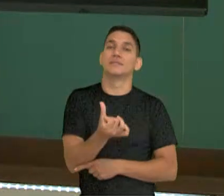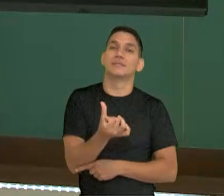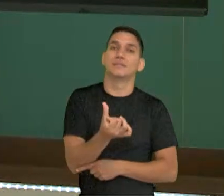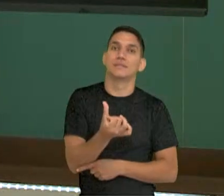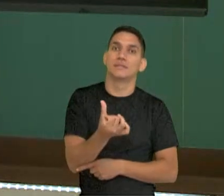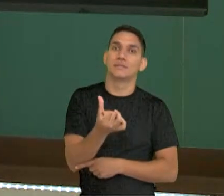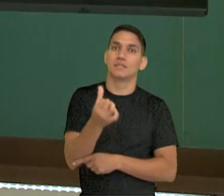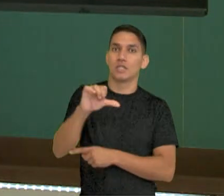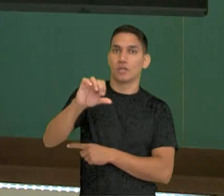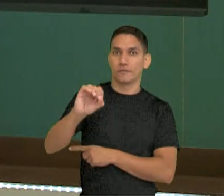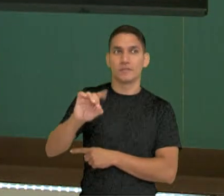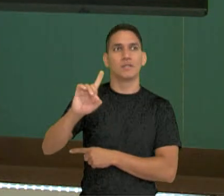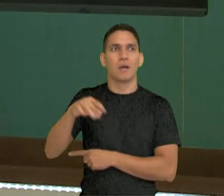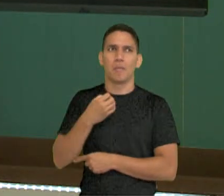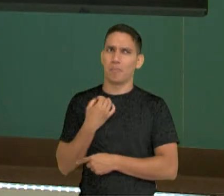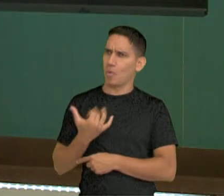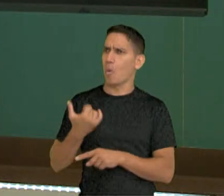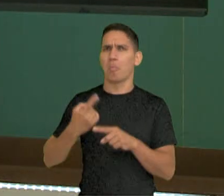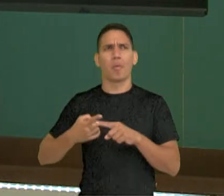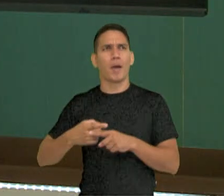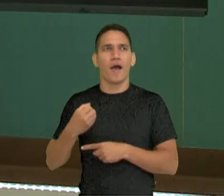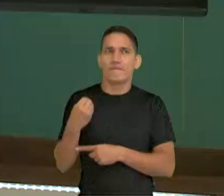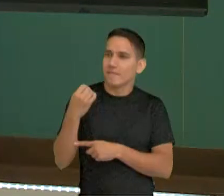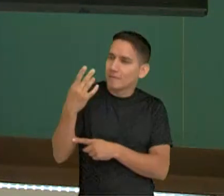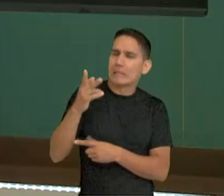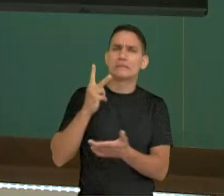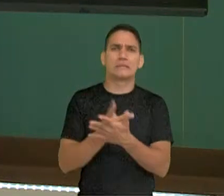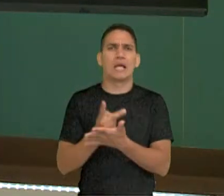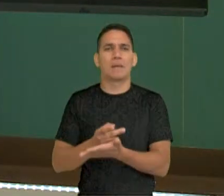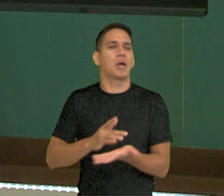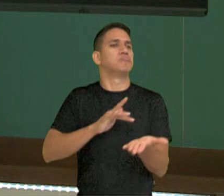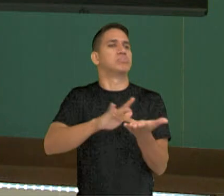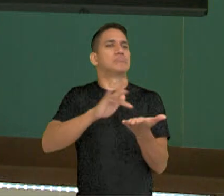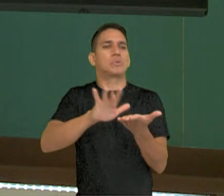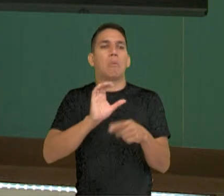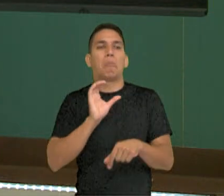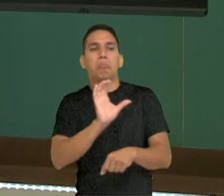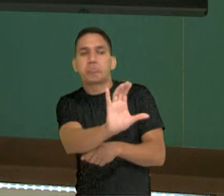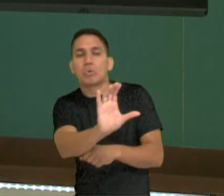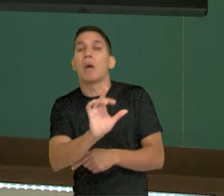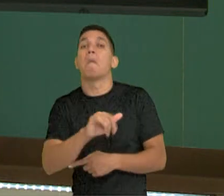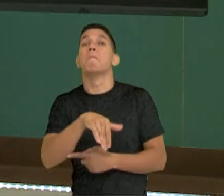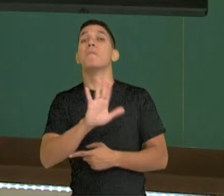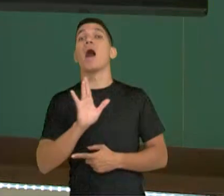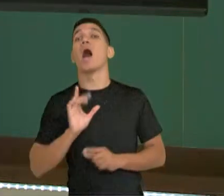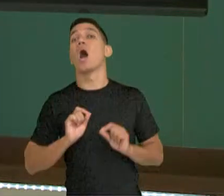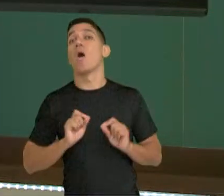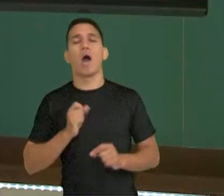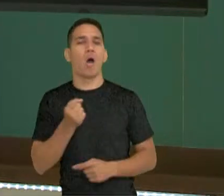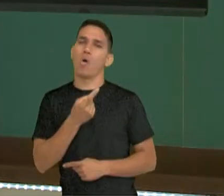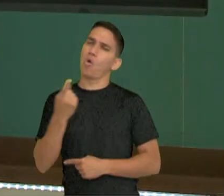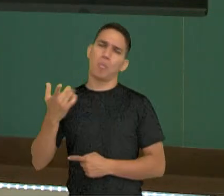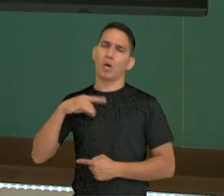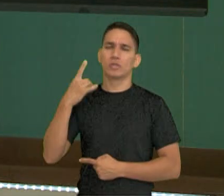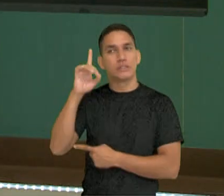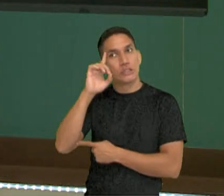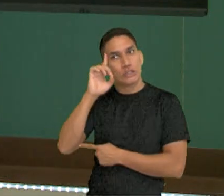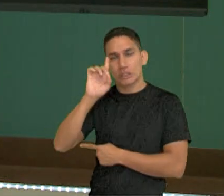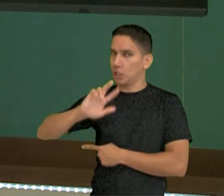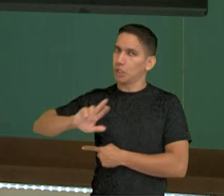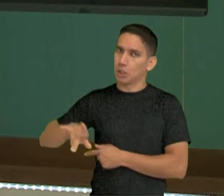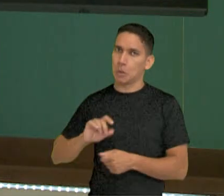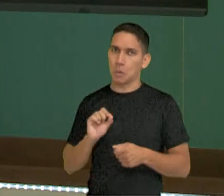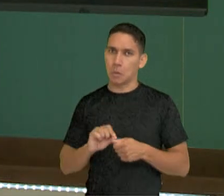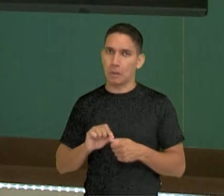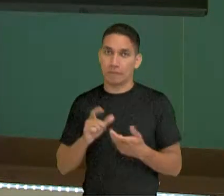quando a gente viaja, a gente sempre gasta um pouco a mais, pode fazer algumas coisas que no dia a dia a gente não vai fazer. Então, essa economia vai